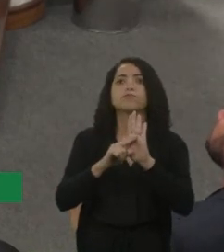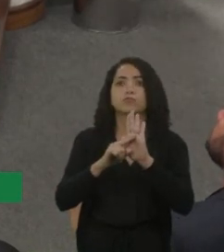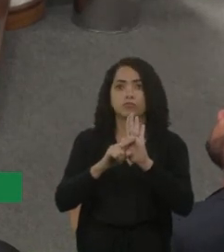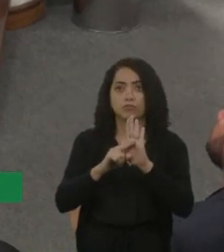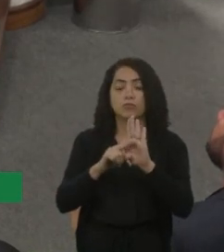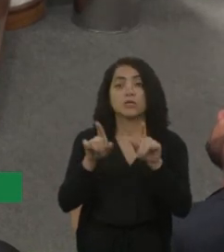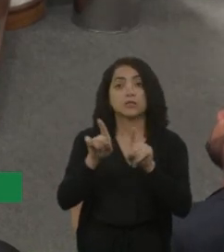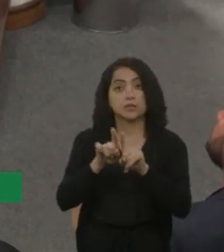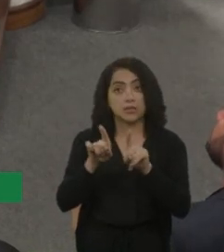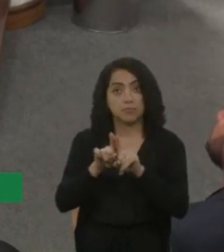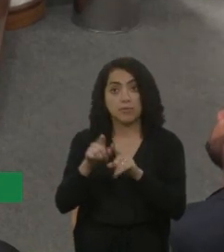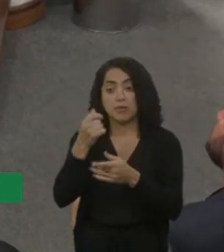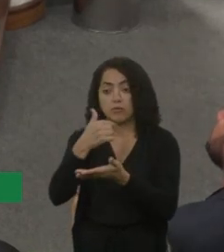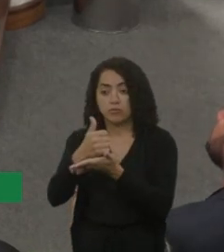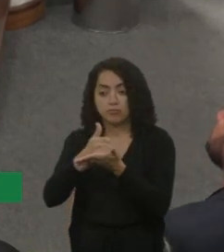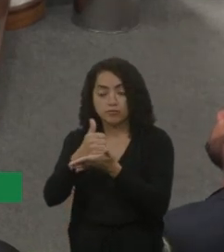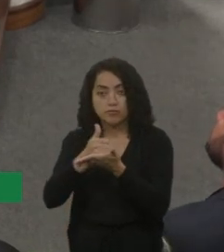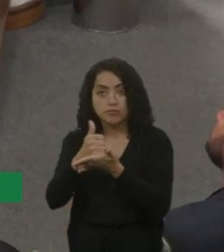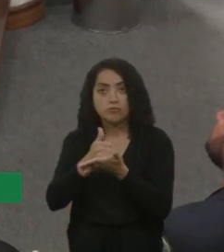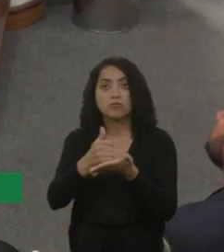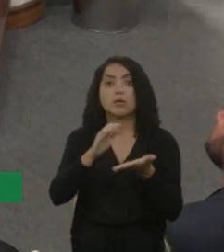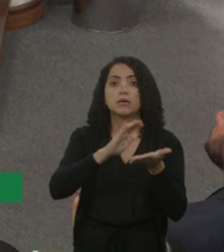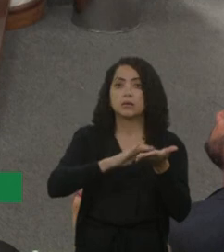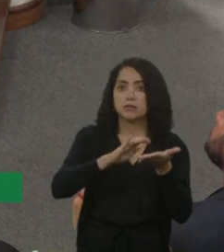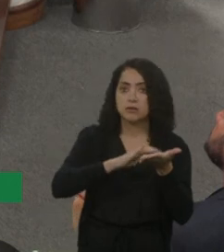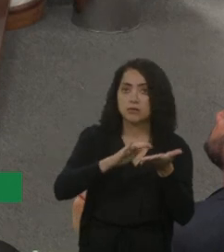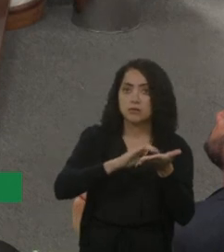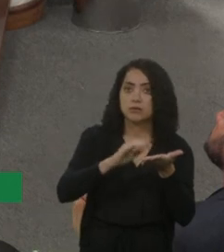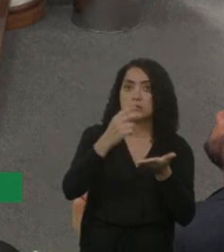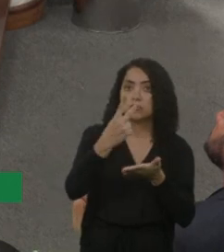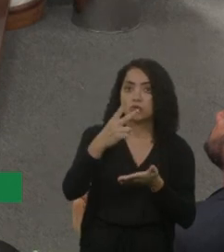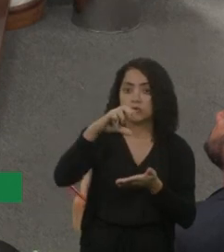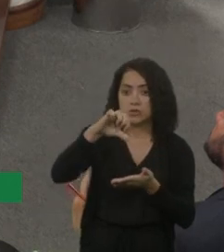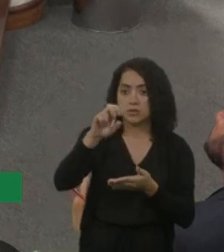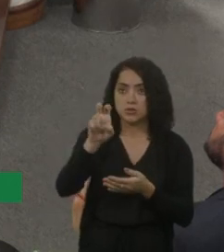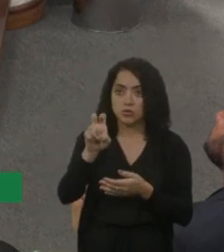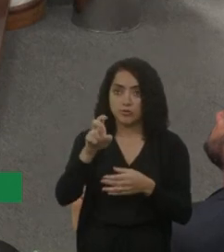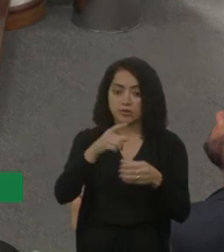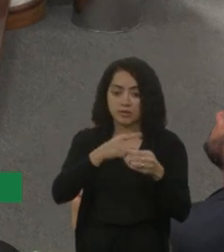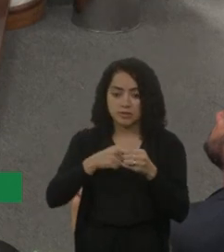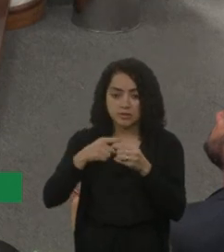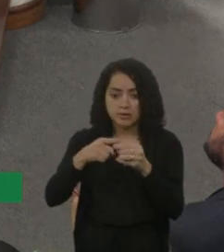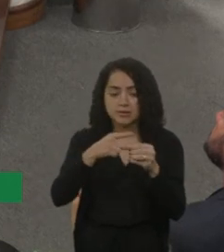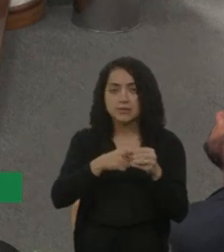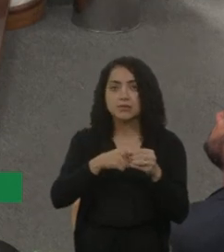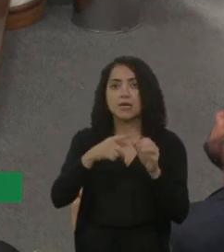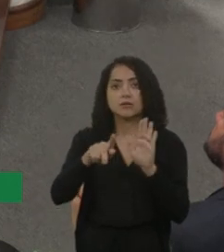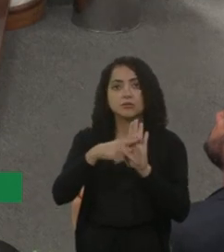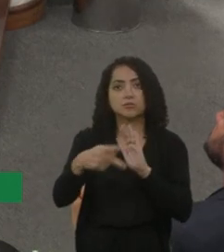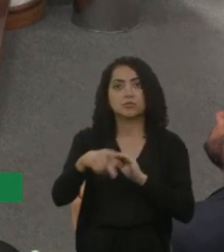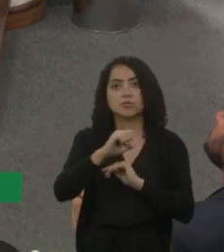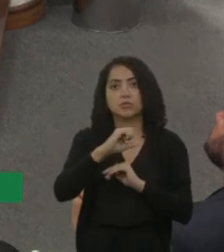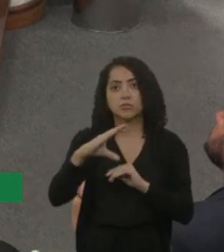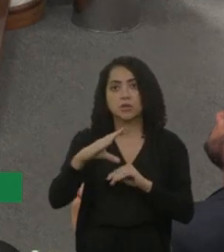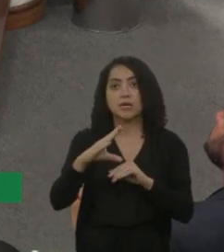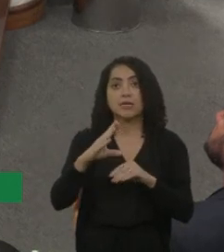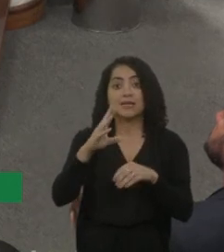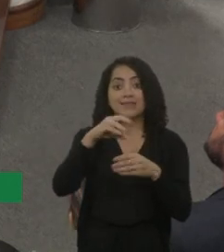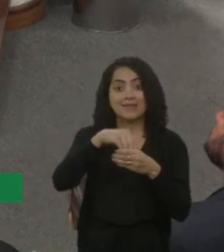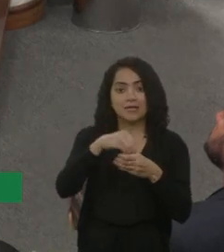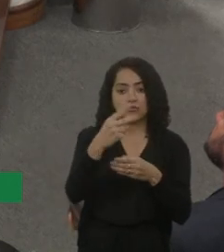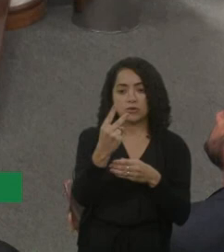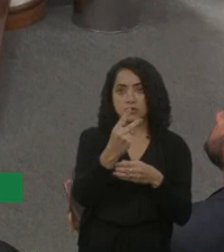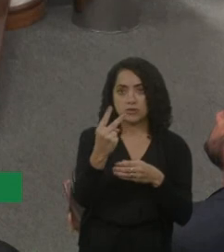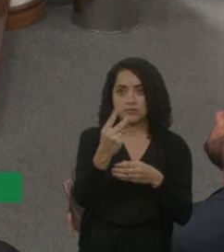assistência farmacêutica, tanto da Secretaria quanto dos 295 municípios. Então, dentro dessas 22 patologias, a gente